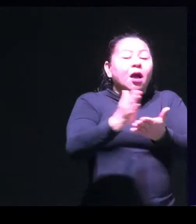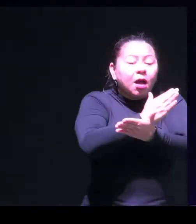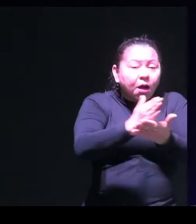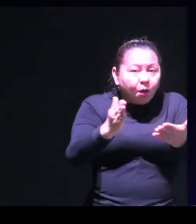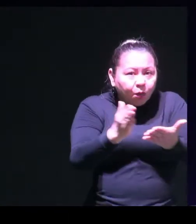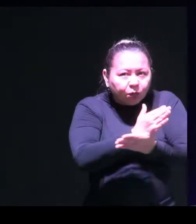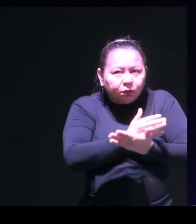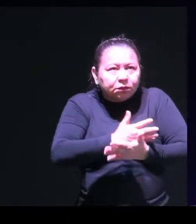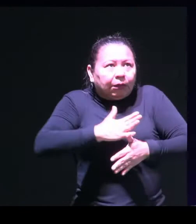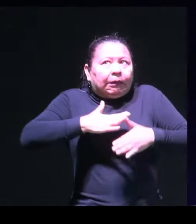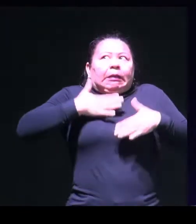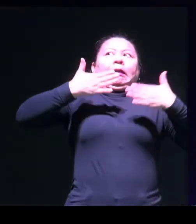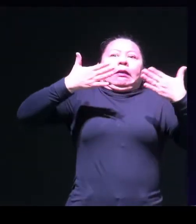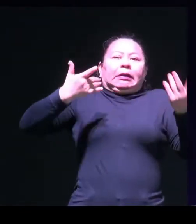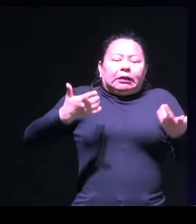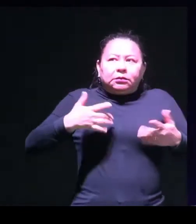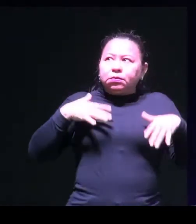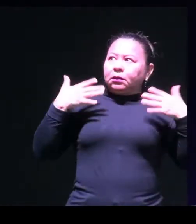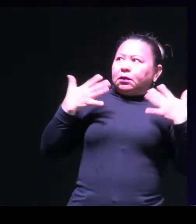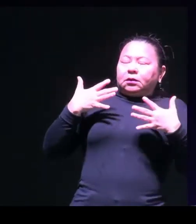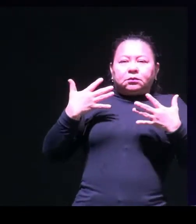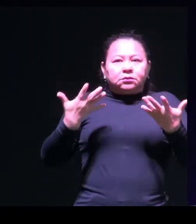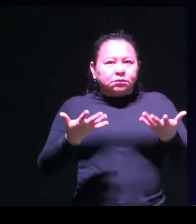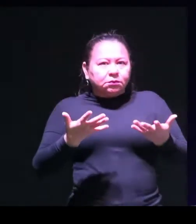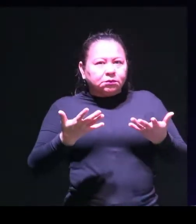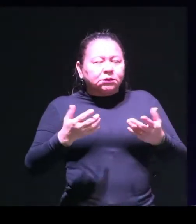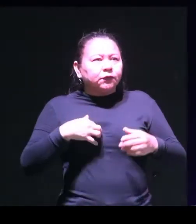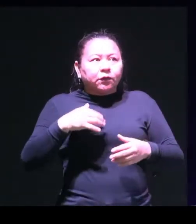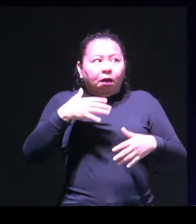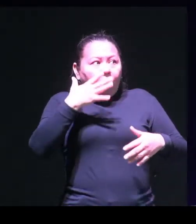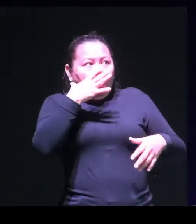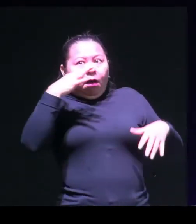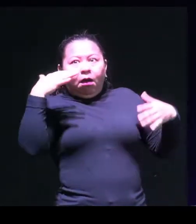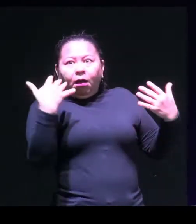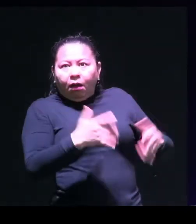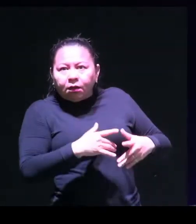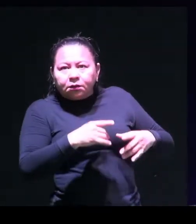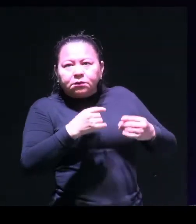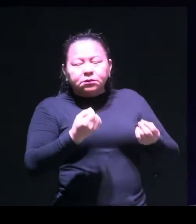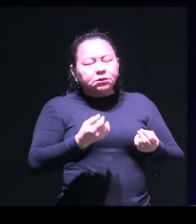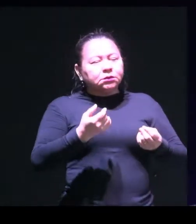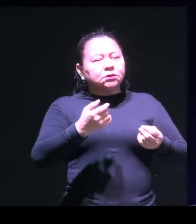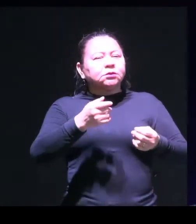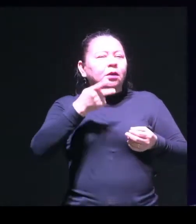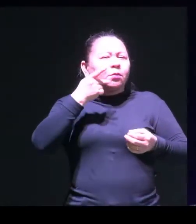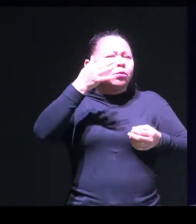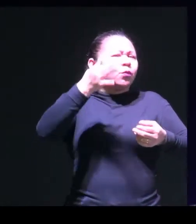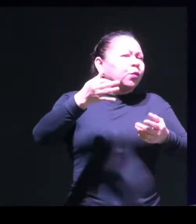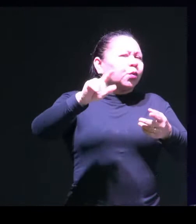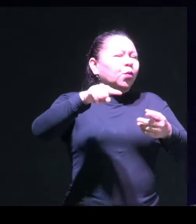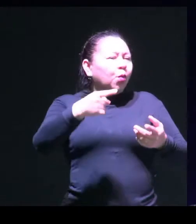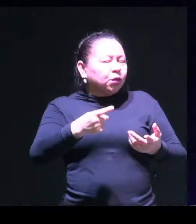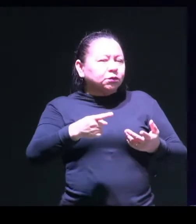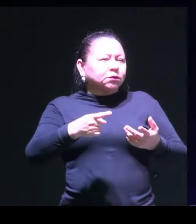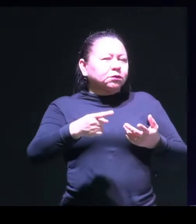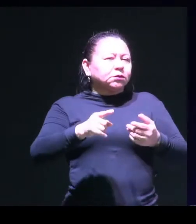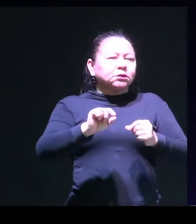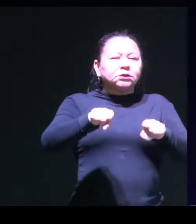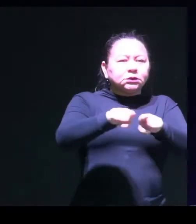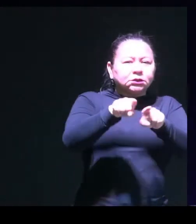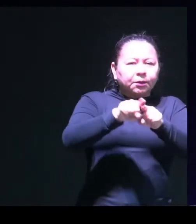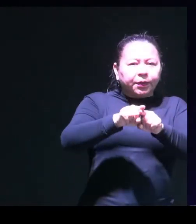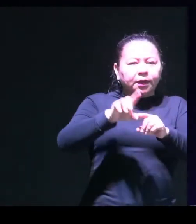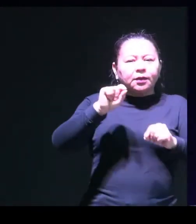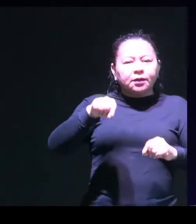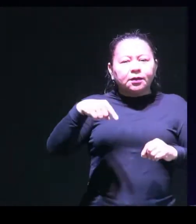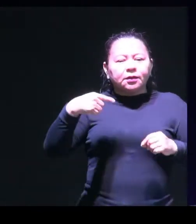de se escandalizar, trair e odiar uns aos outros. Muitos falsos profetas se levantarão e enganarão a muitos. E por se